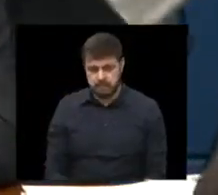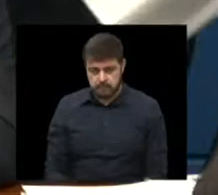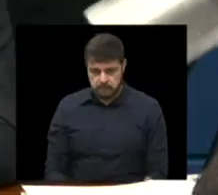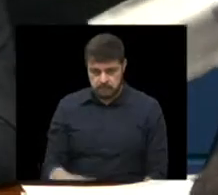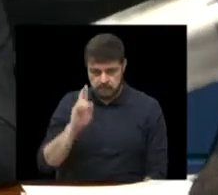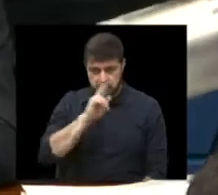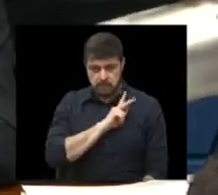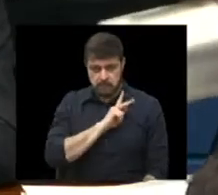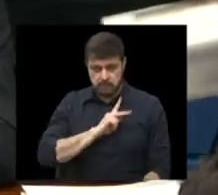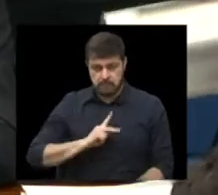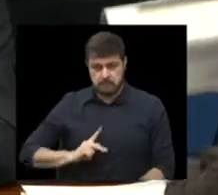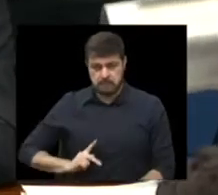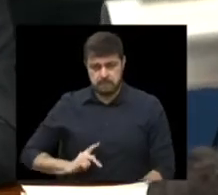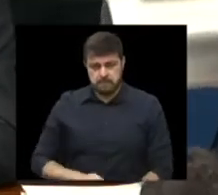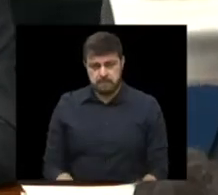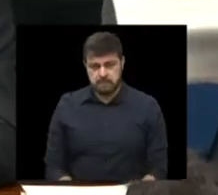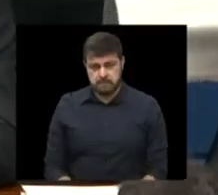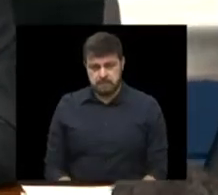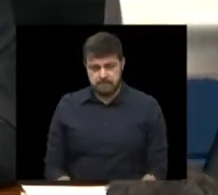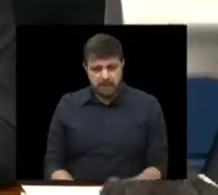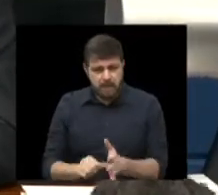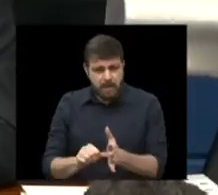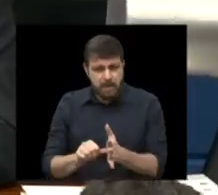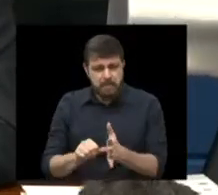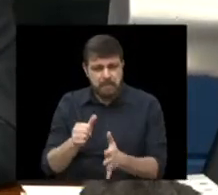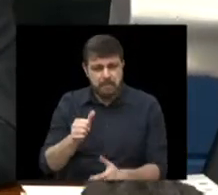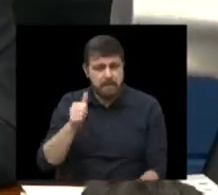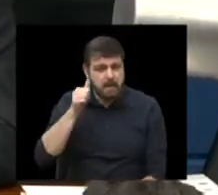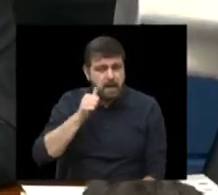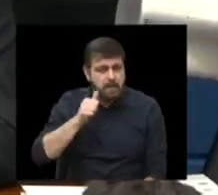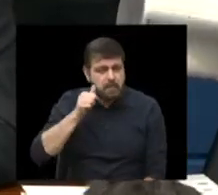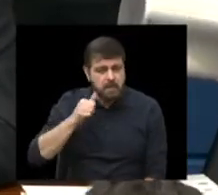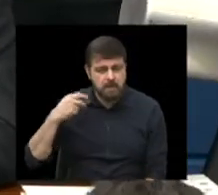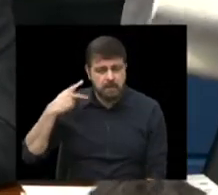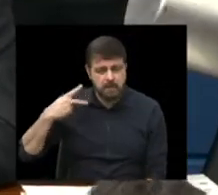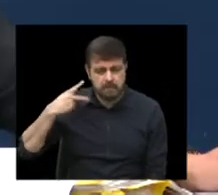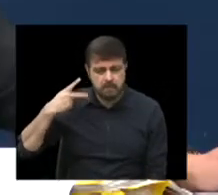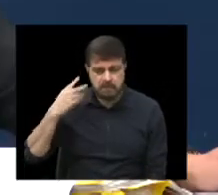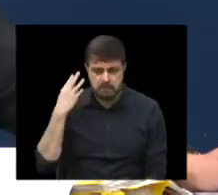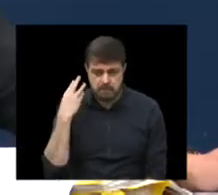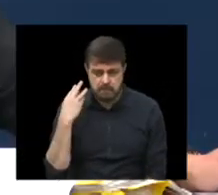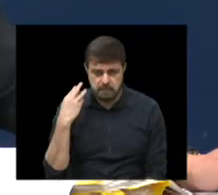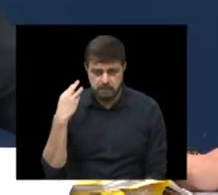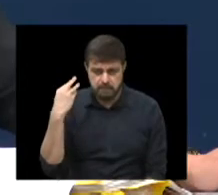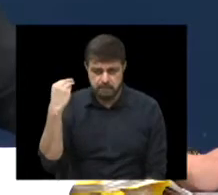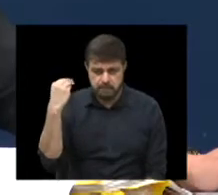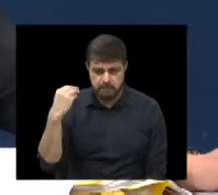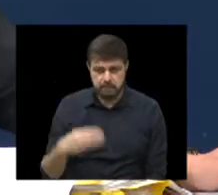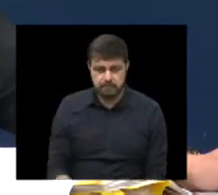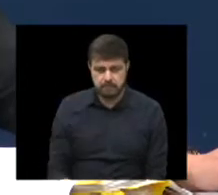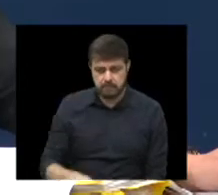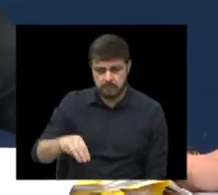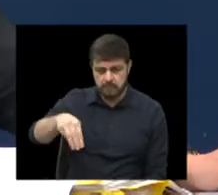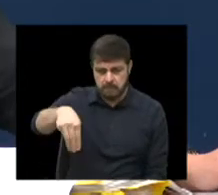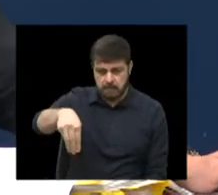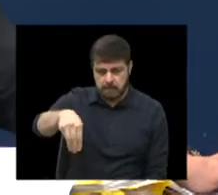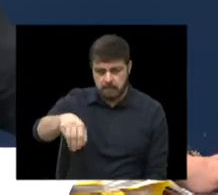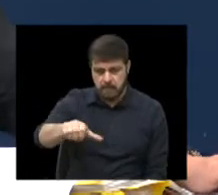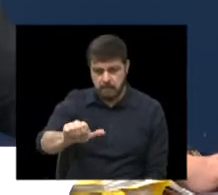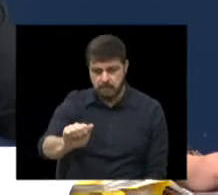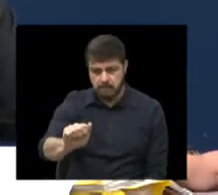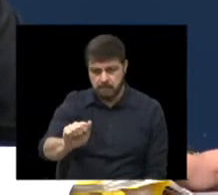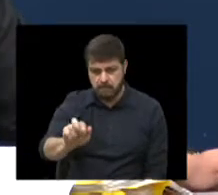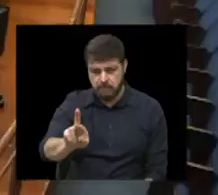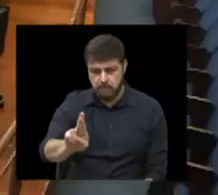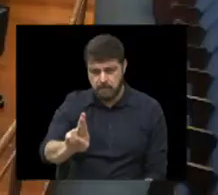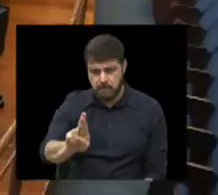Senhor presidente Rafa Zimbaldi, a primeira é a vereadora Mariana Conte. Vereadora Mariana Conte tem a tribuna por